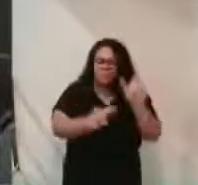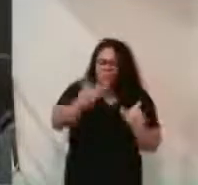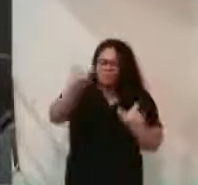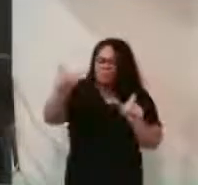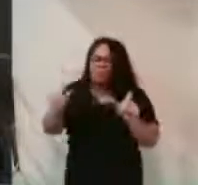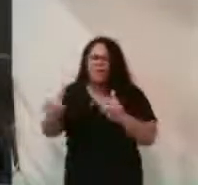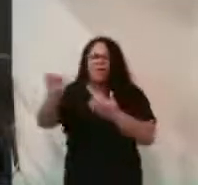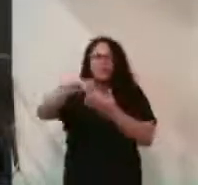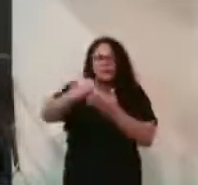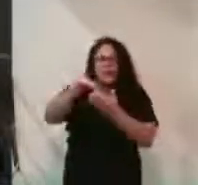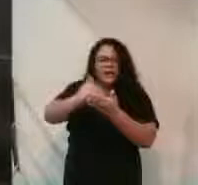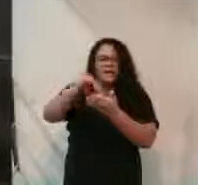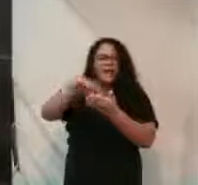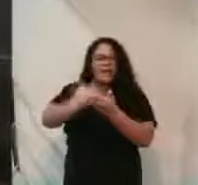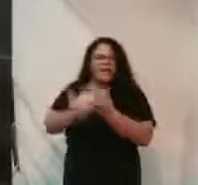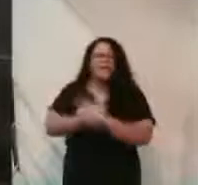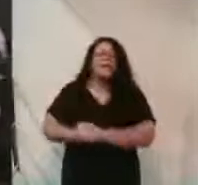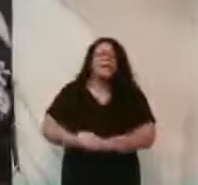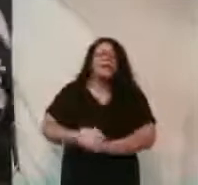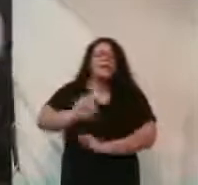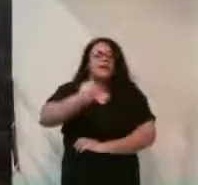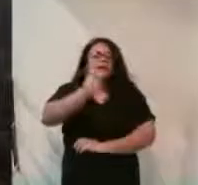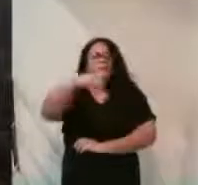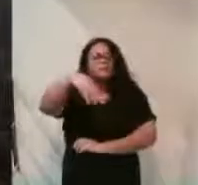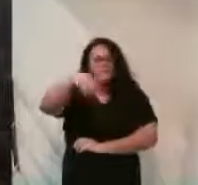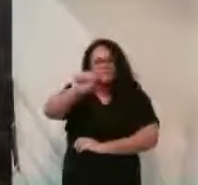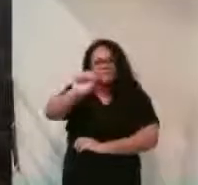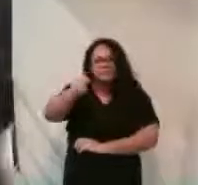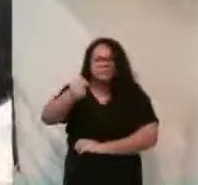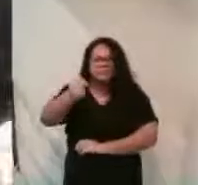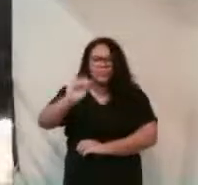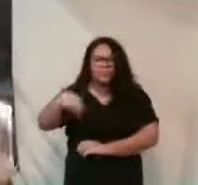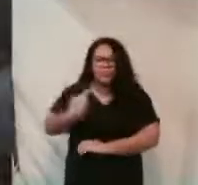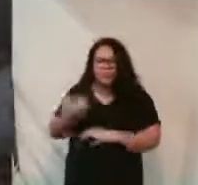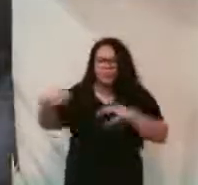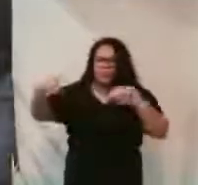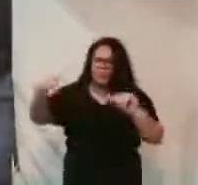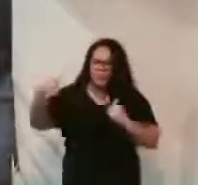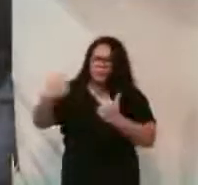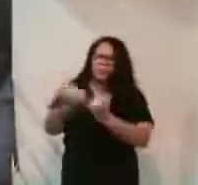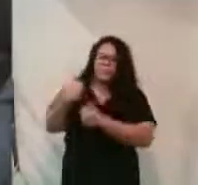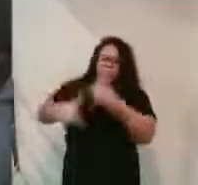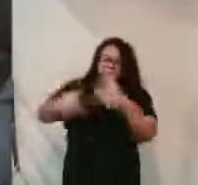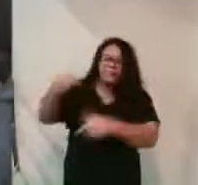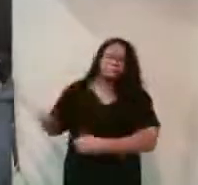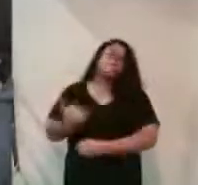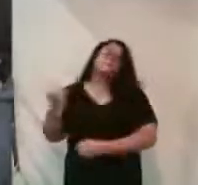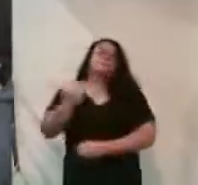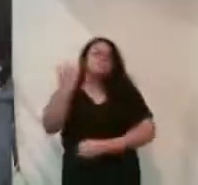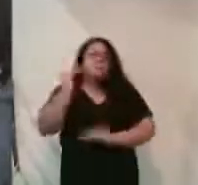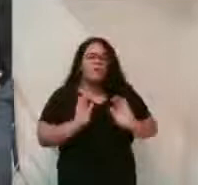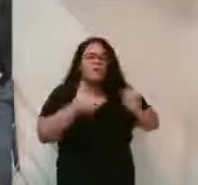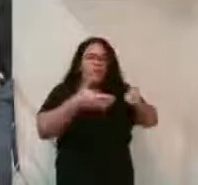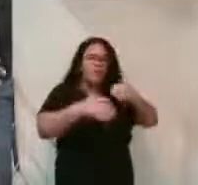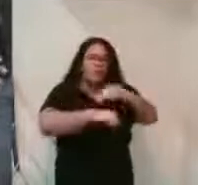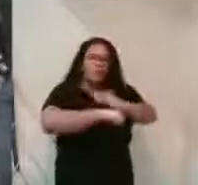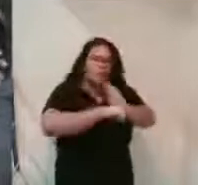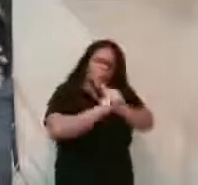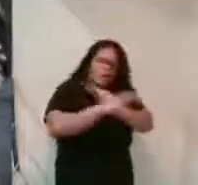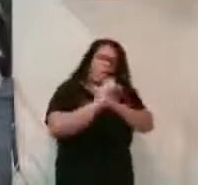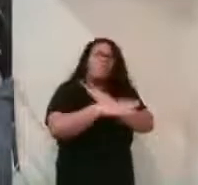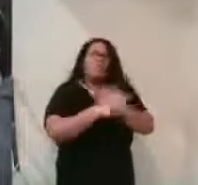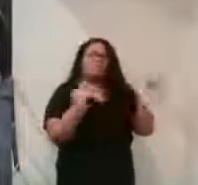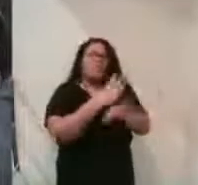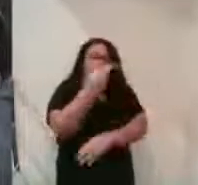secretário executivo da SEMAS, temos feito um trabalho muito importante na questão do encerramento dos lixões aqui